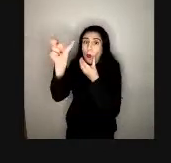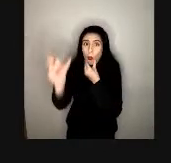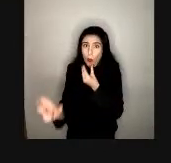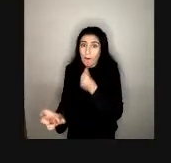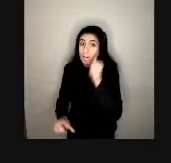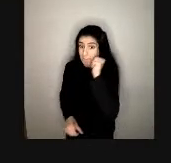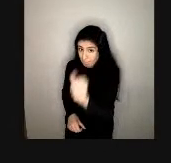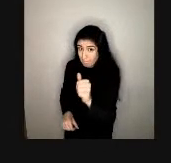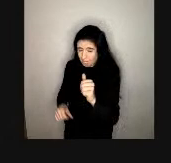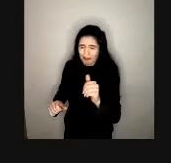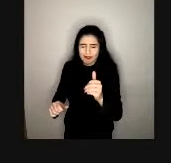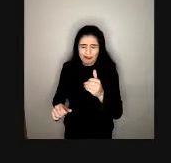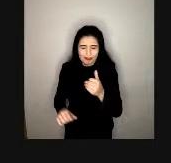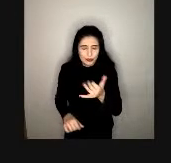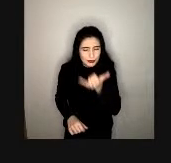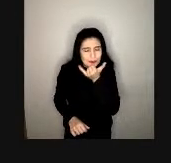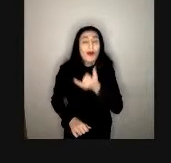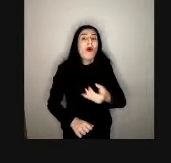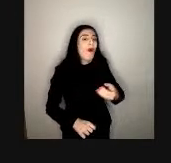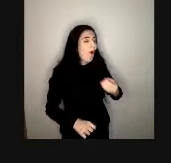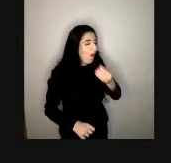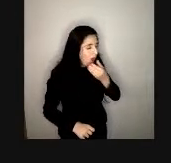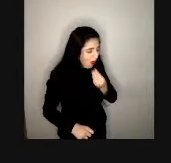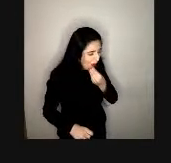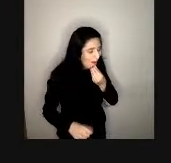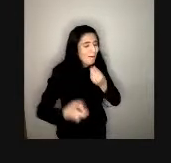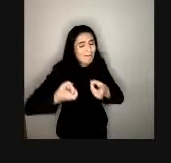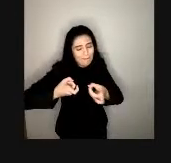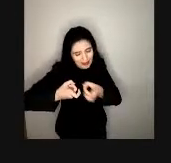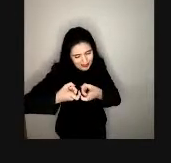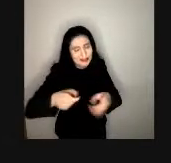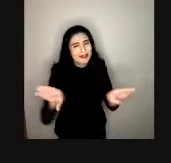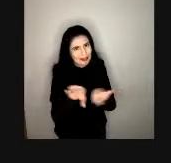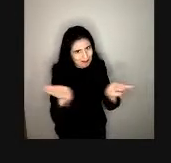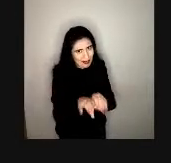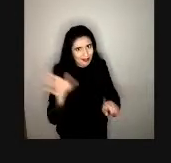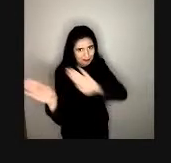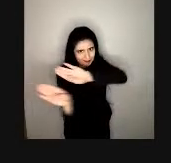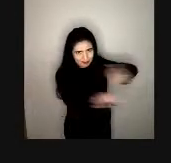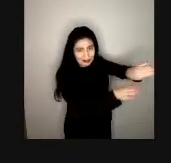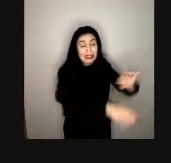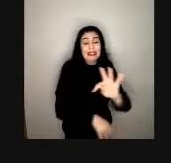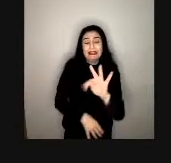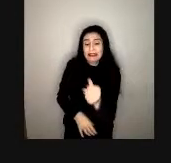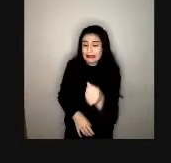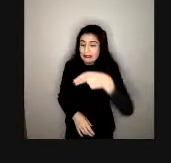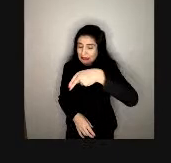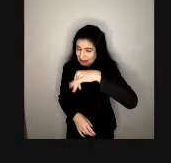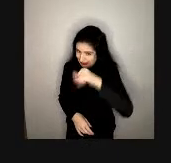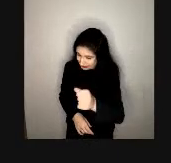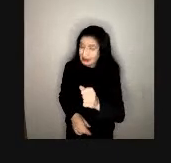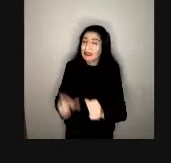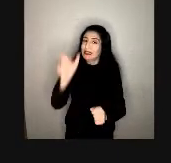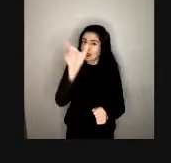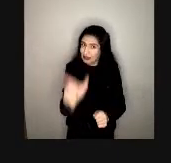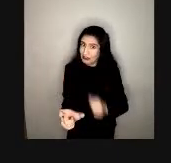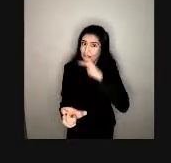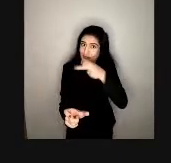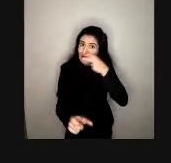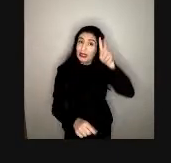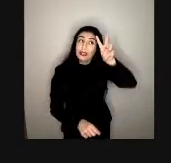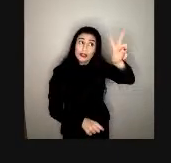dá. A Tânia, que eu também não vou contar a história dela, porque ela está aqui hoje, vai contar para a gente um pouquinho, mas que é